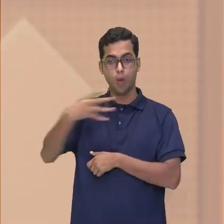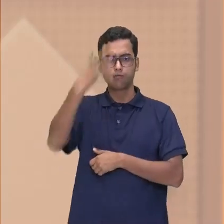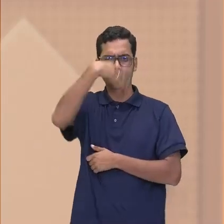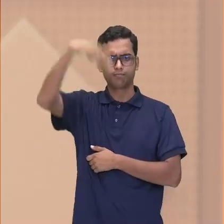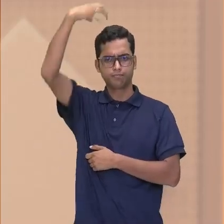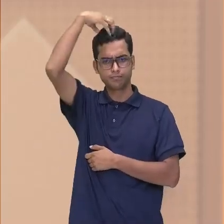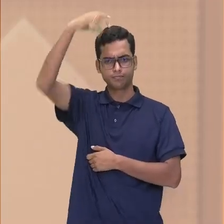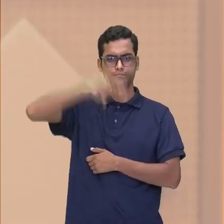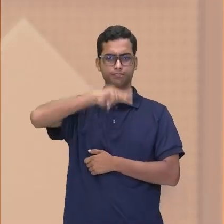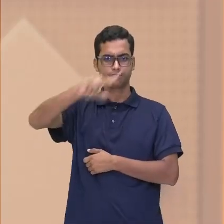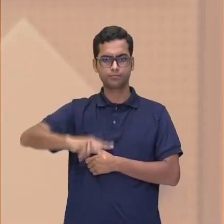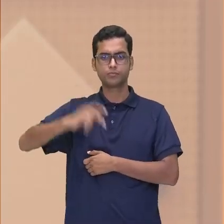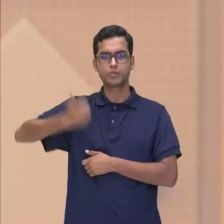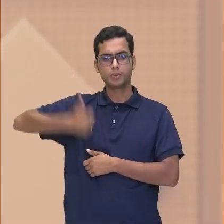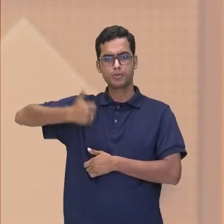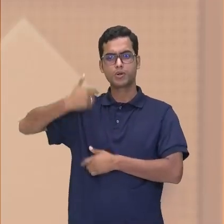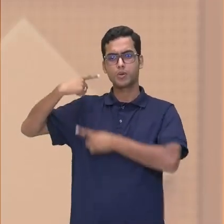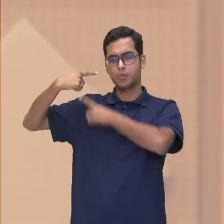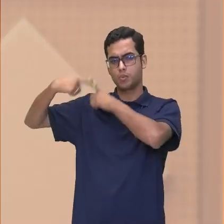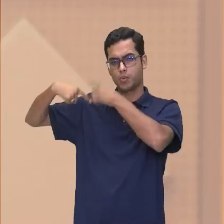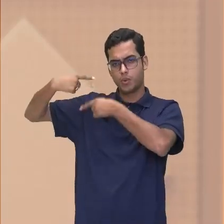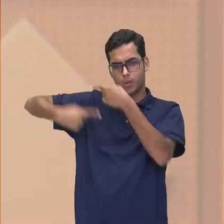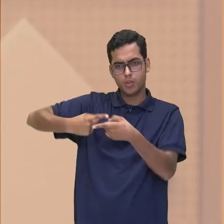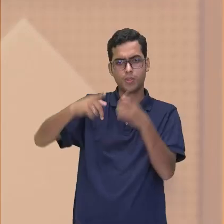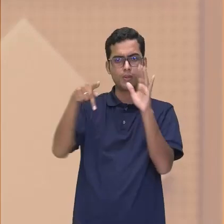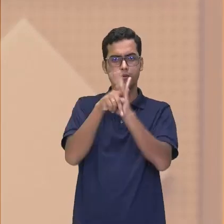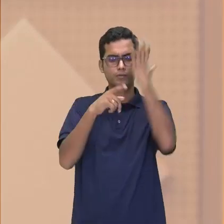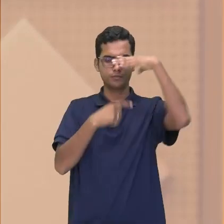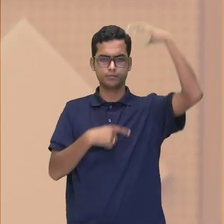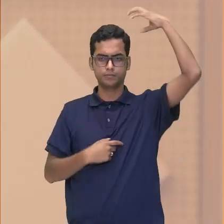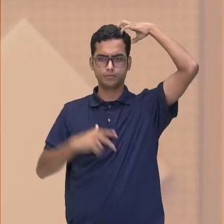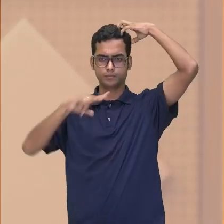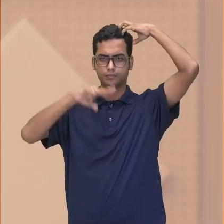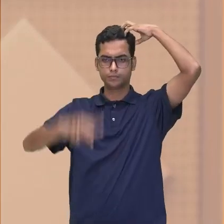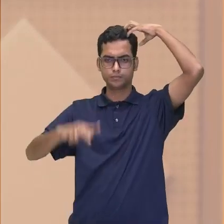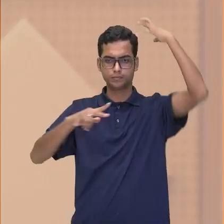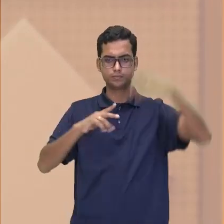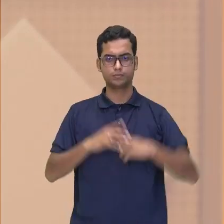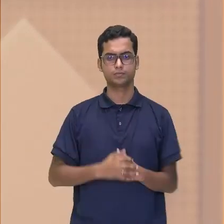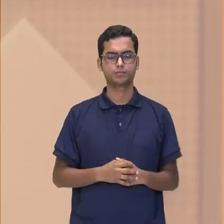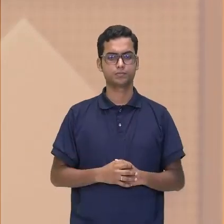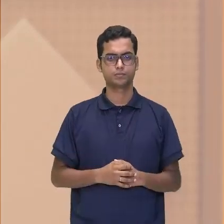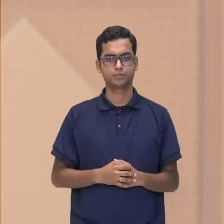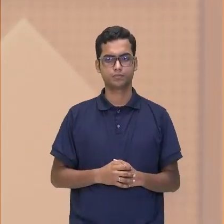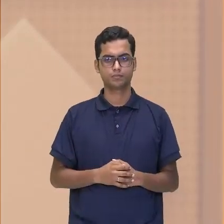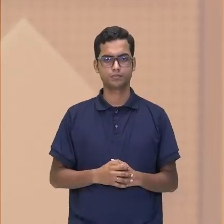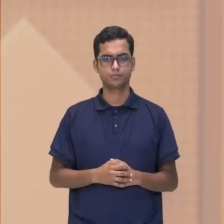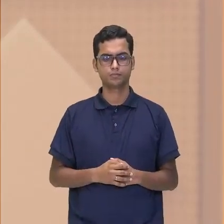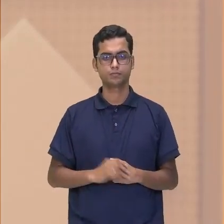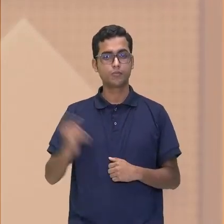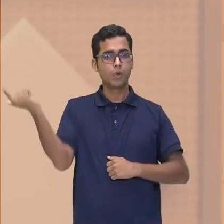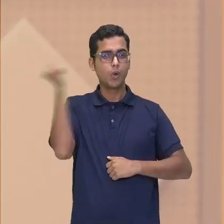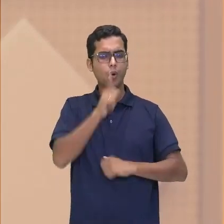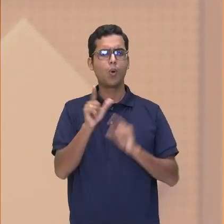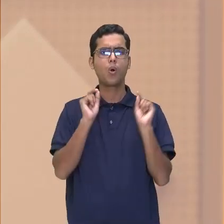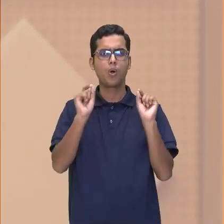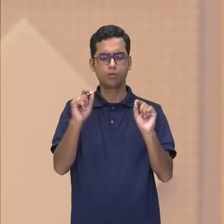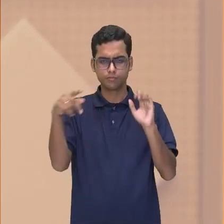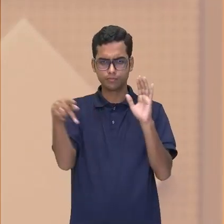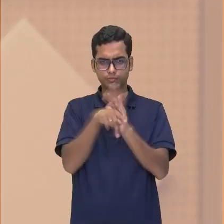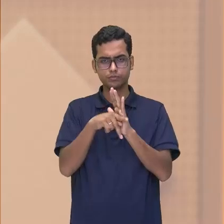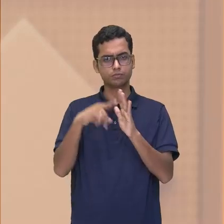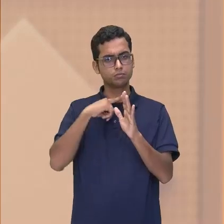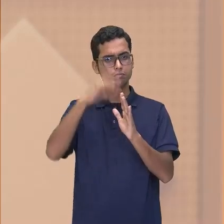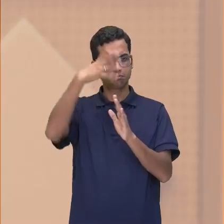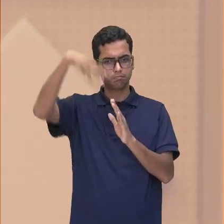a primeira dinastia, o primeiro rei de Portugal. Ele vai conseguir centralizar uma